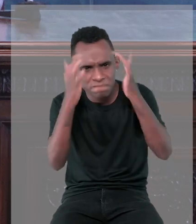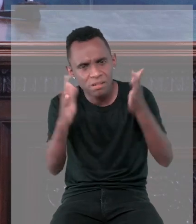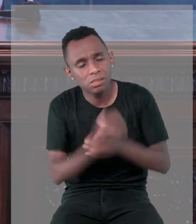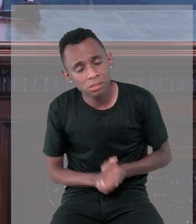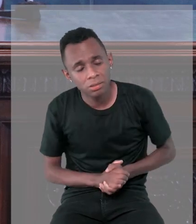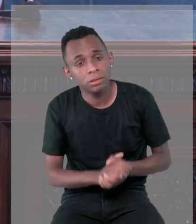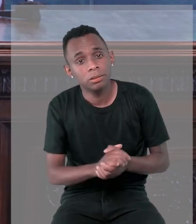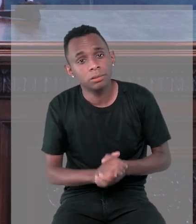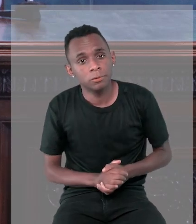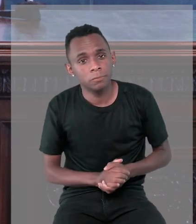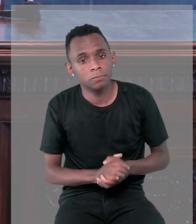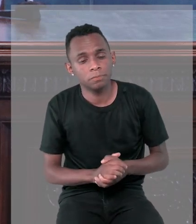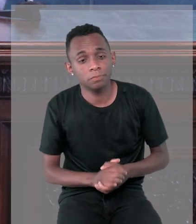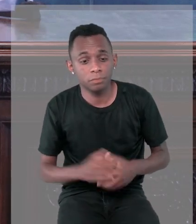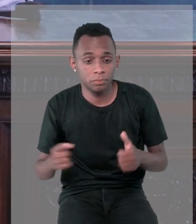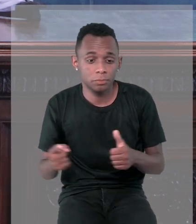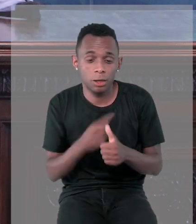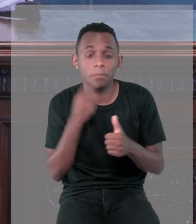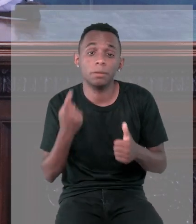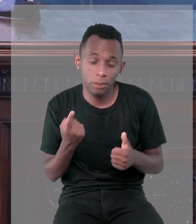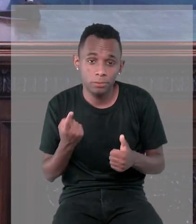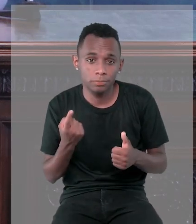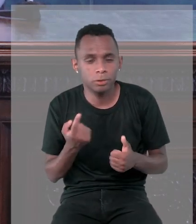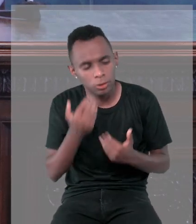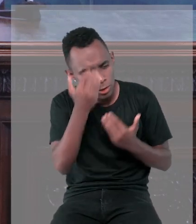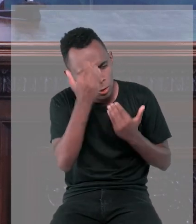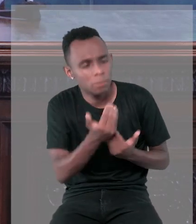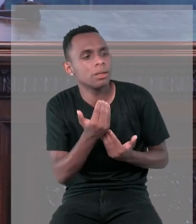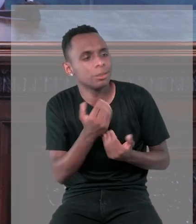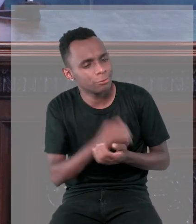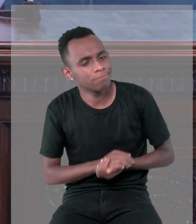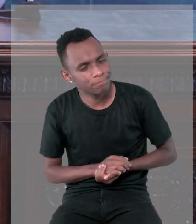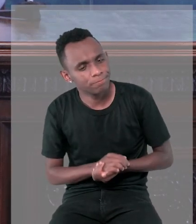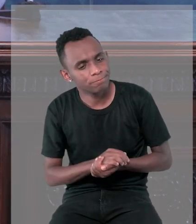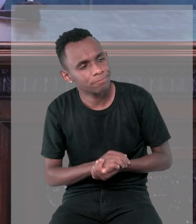Muitas coisas. Bom, primeiro, Caio, obrigado pela